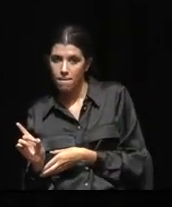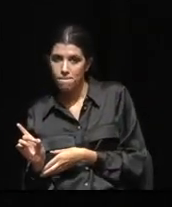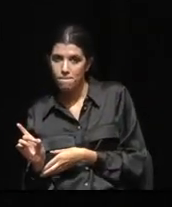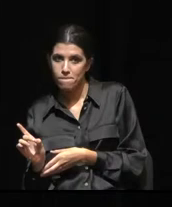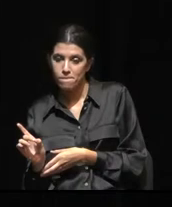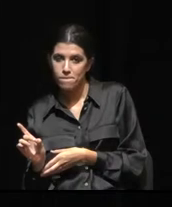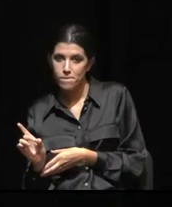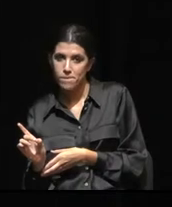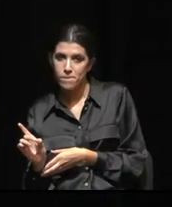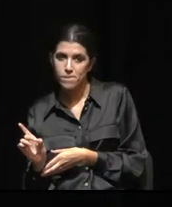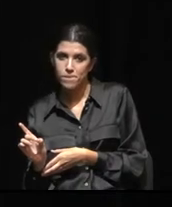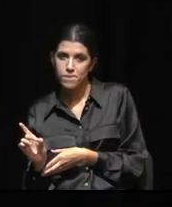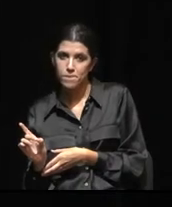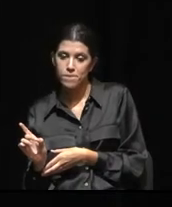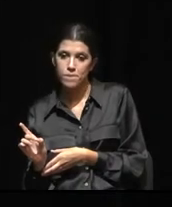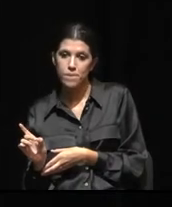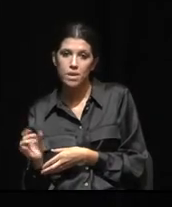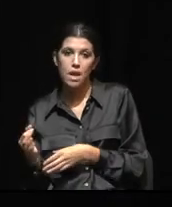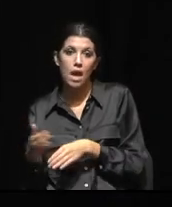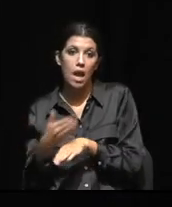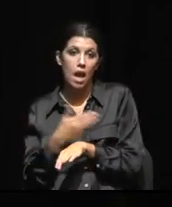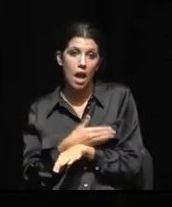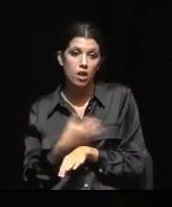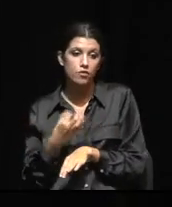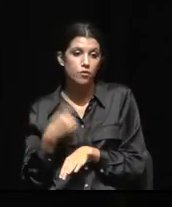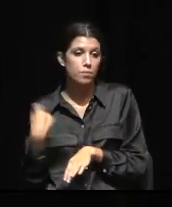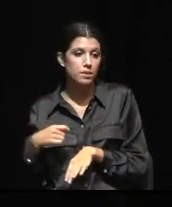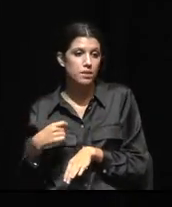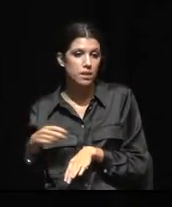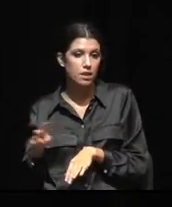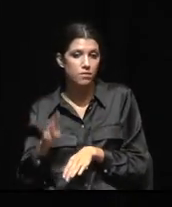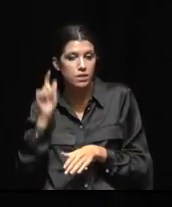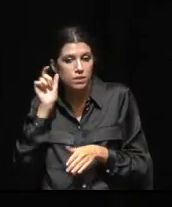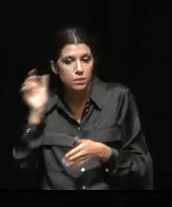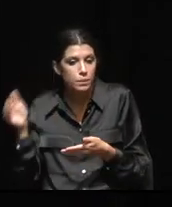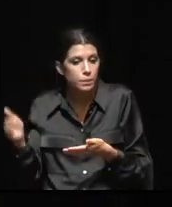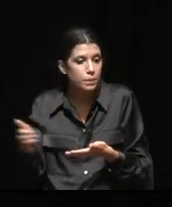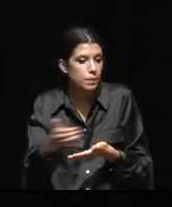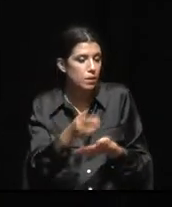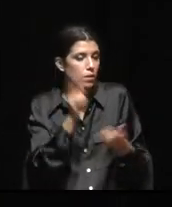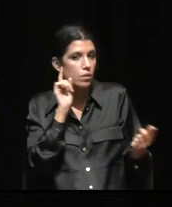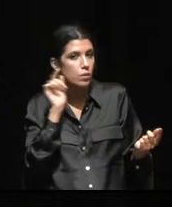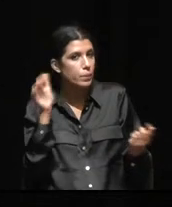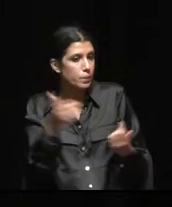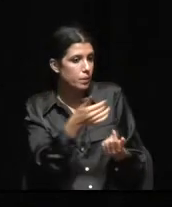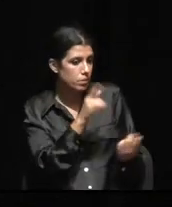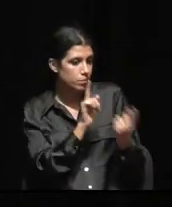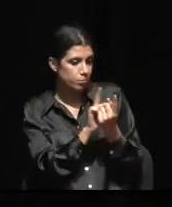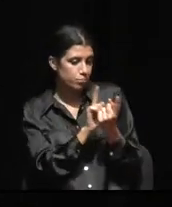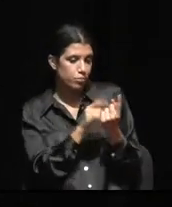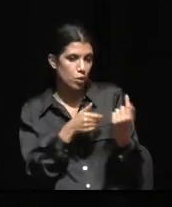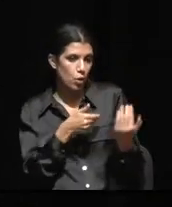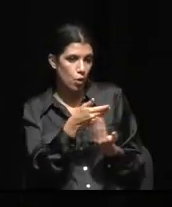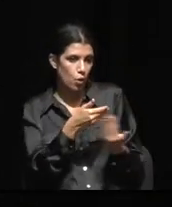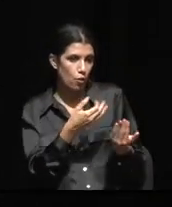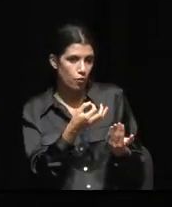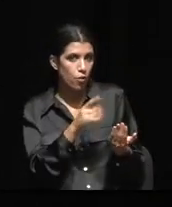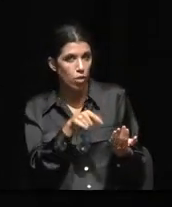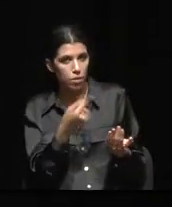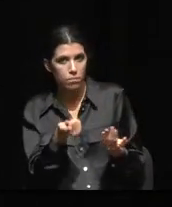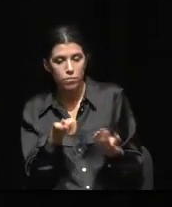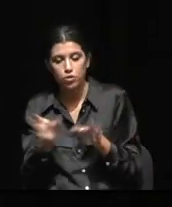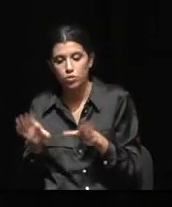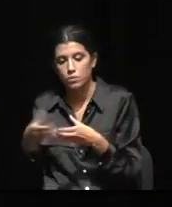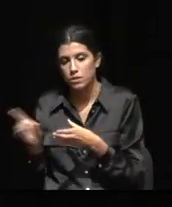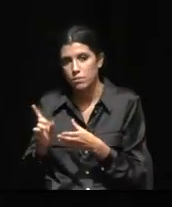eh depois de uma audição do Senhor vice-presidente aliás ficou de ser elaborado